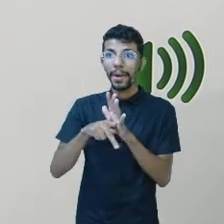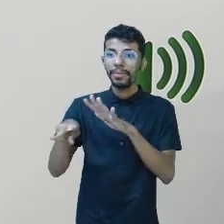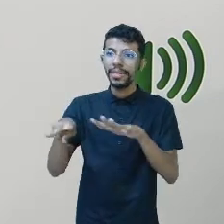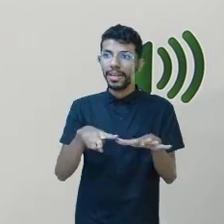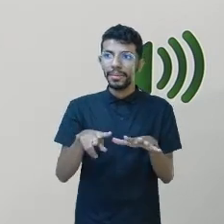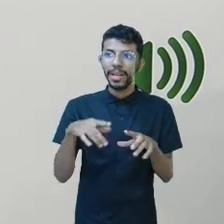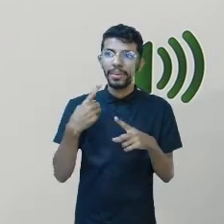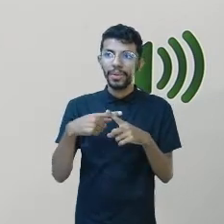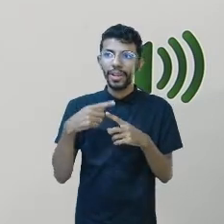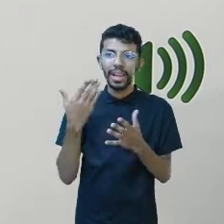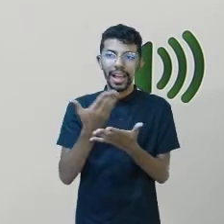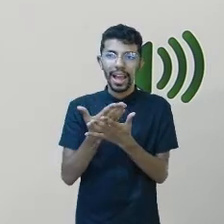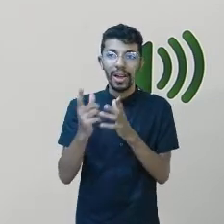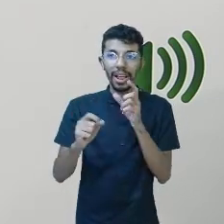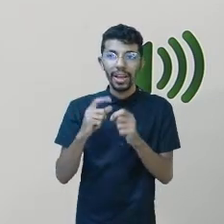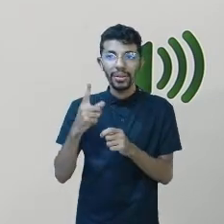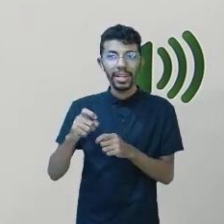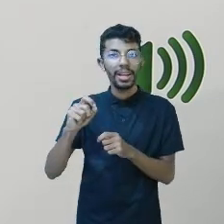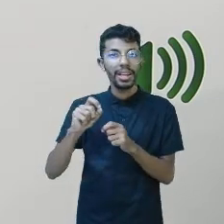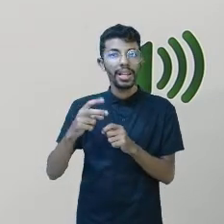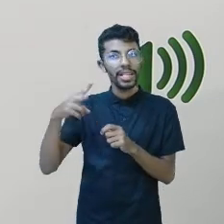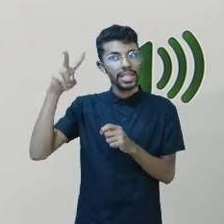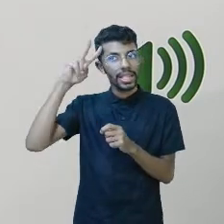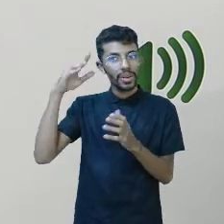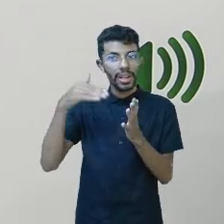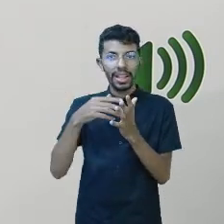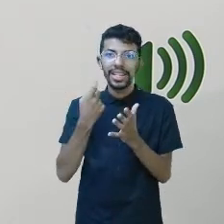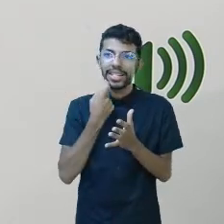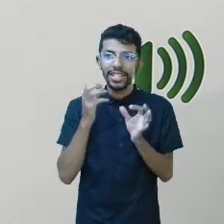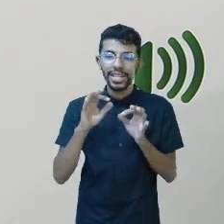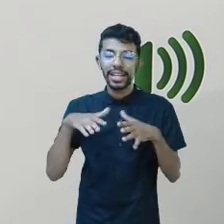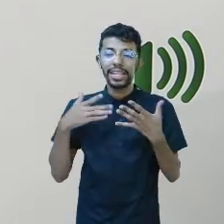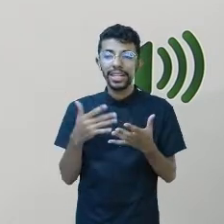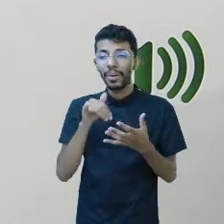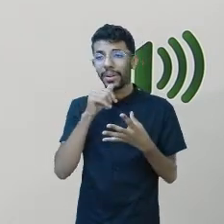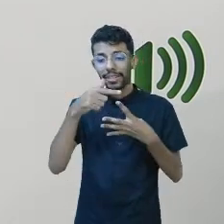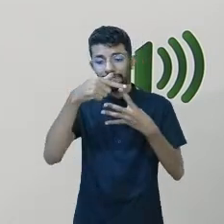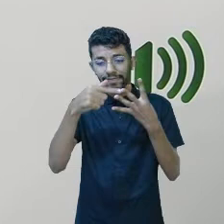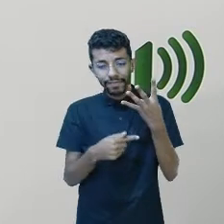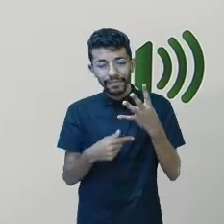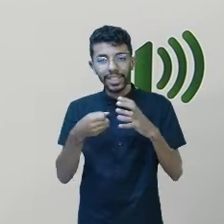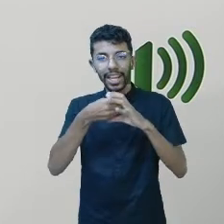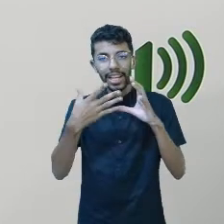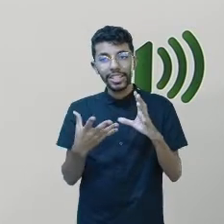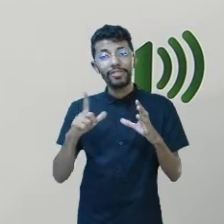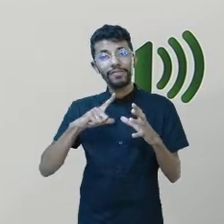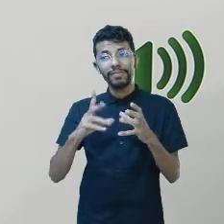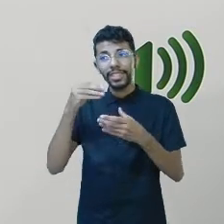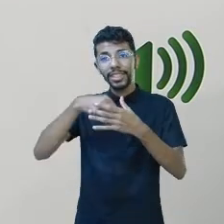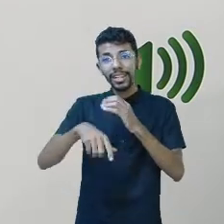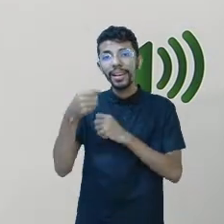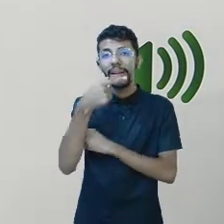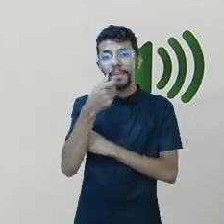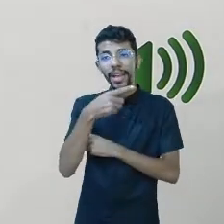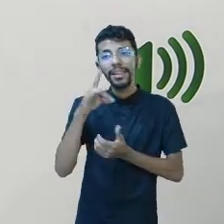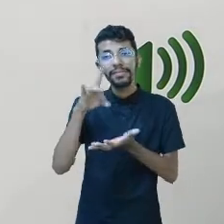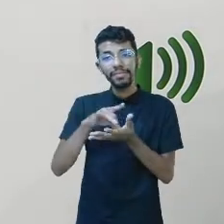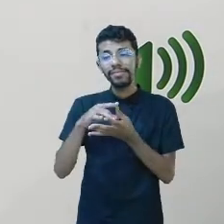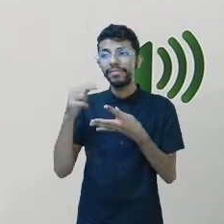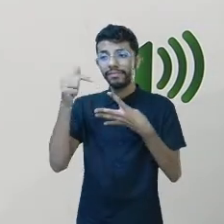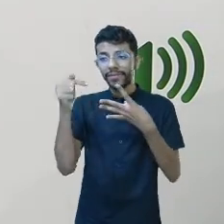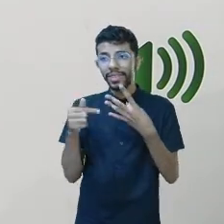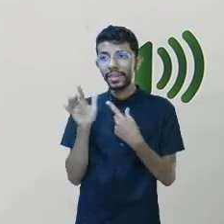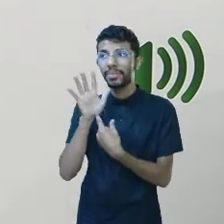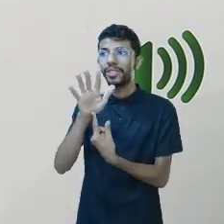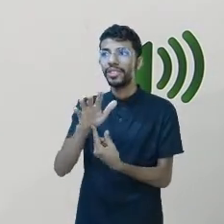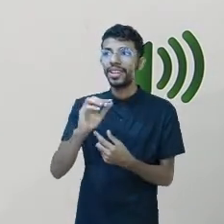tá vendo como nas piadas estão presentes realmente aquelas características, aqueles elementos que eu passei para você. Olha, eu acho que a